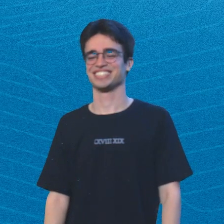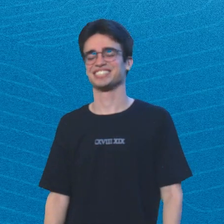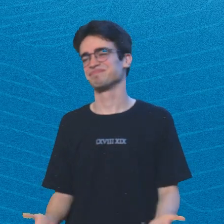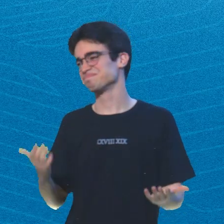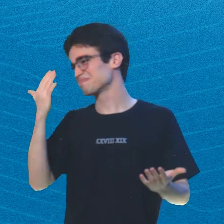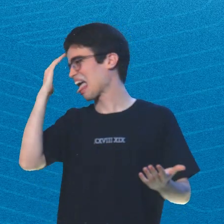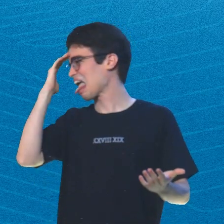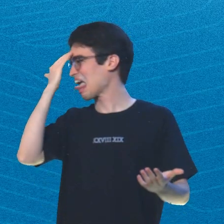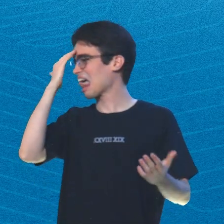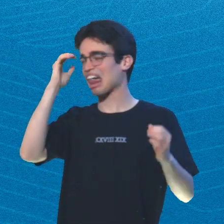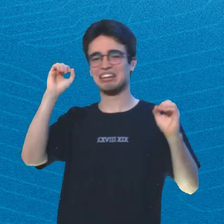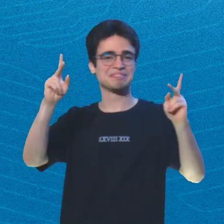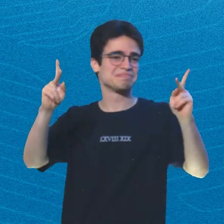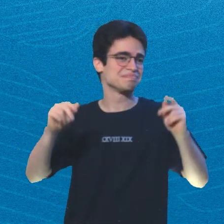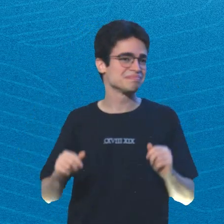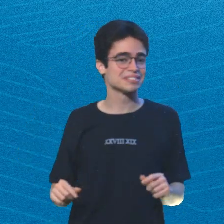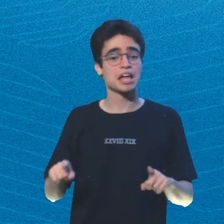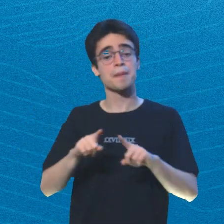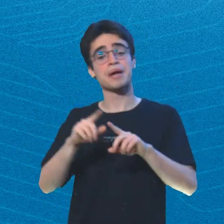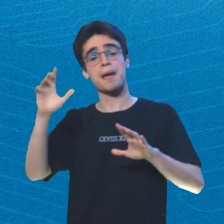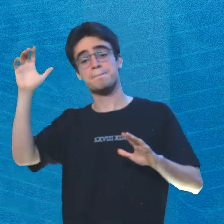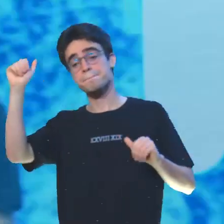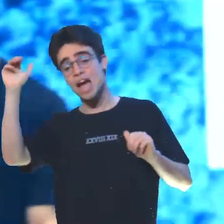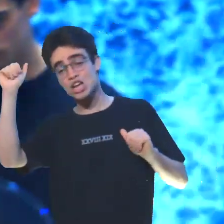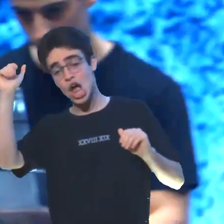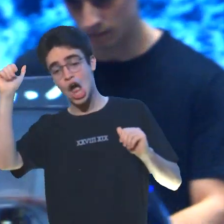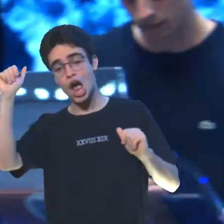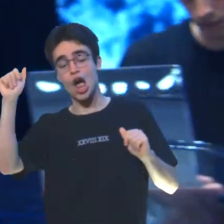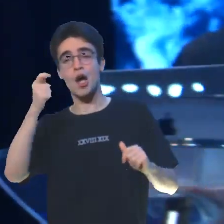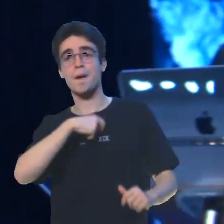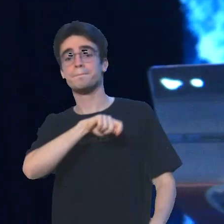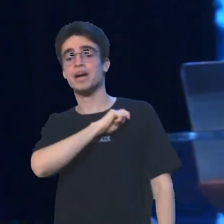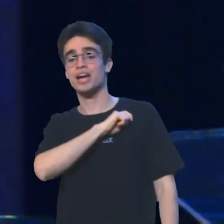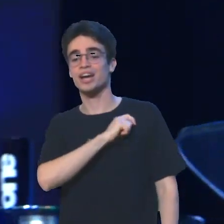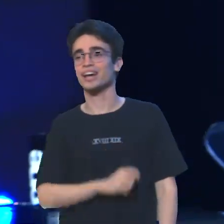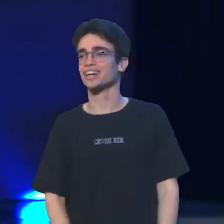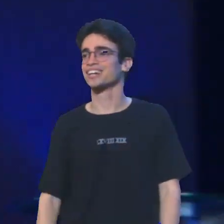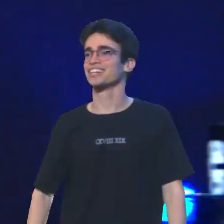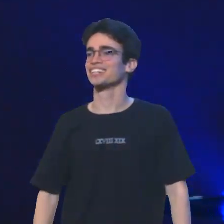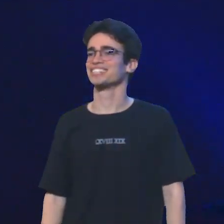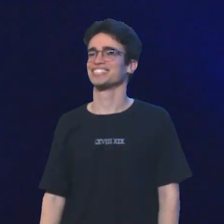Entendi nada. E também em espanhol fica...